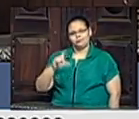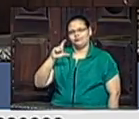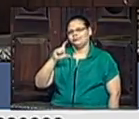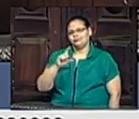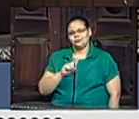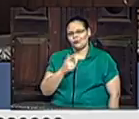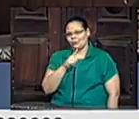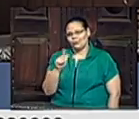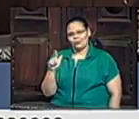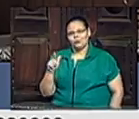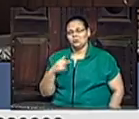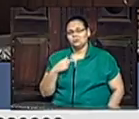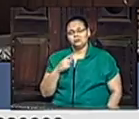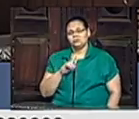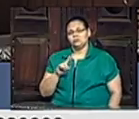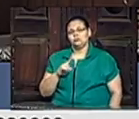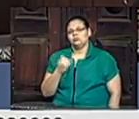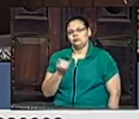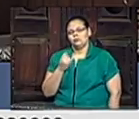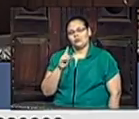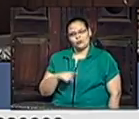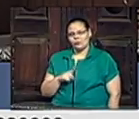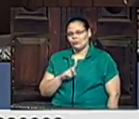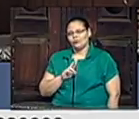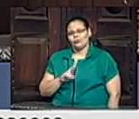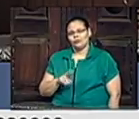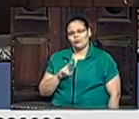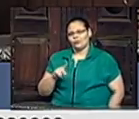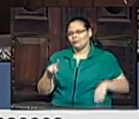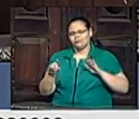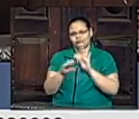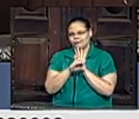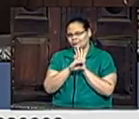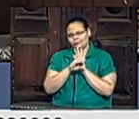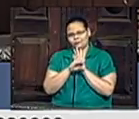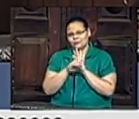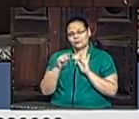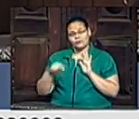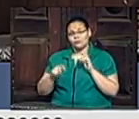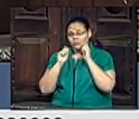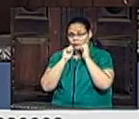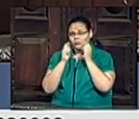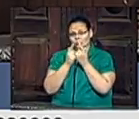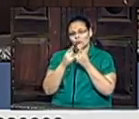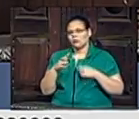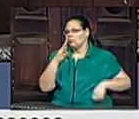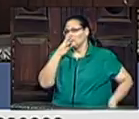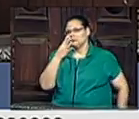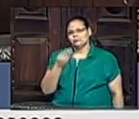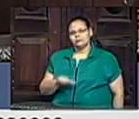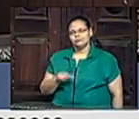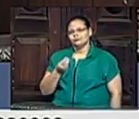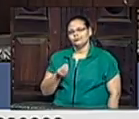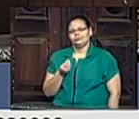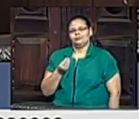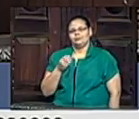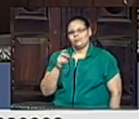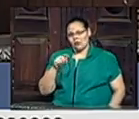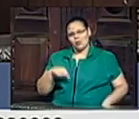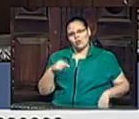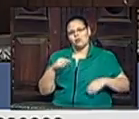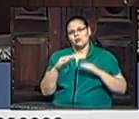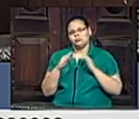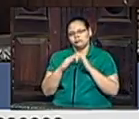qualquer outro que seja supérfluo. Não pode, é inconstitucional. Então não adianta. Agora, essa casa é impressionante. Essa é uma casa de